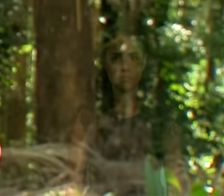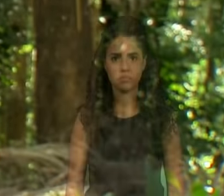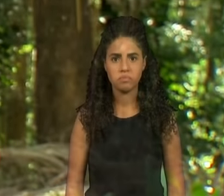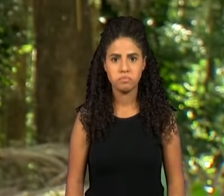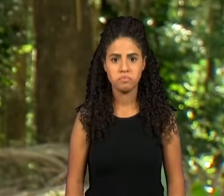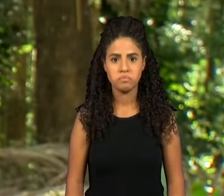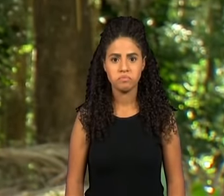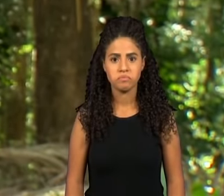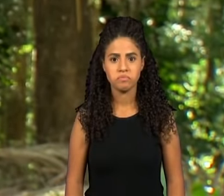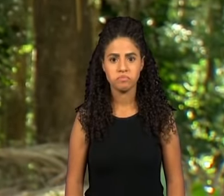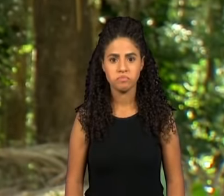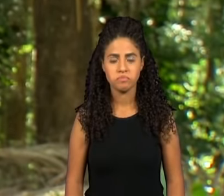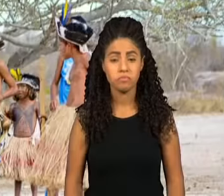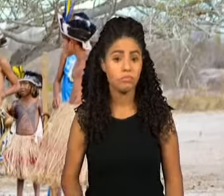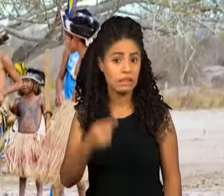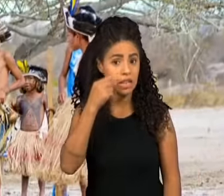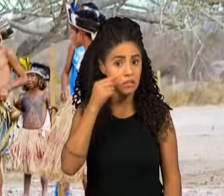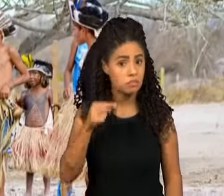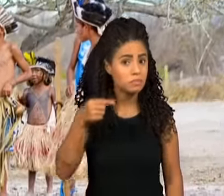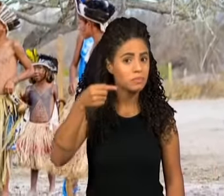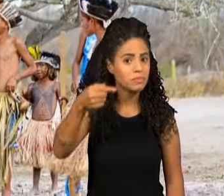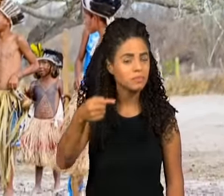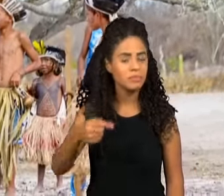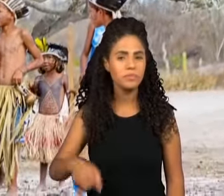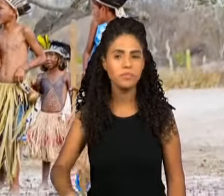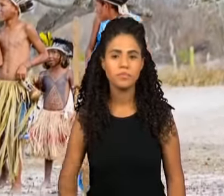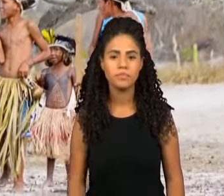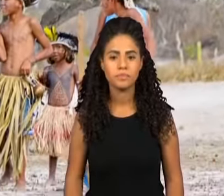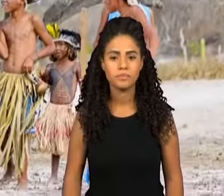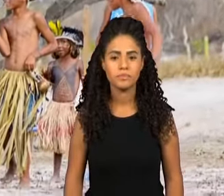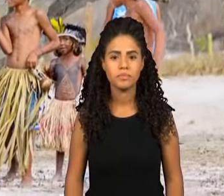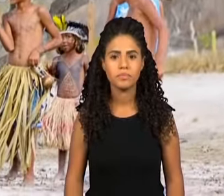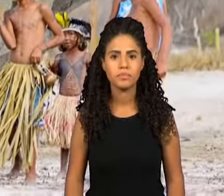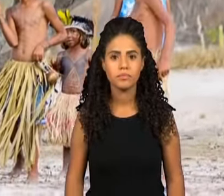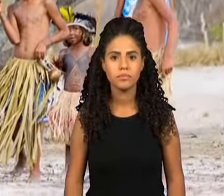E você vai ver a seguir.